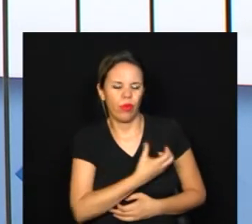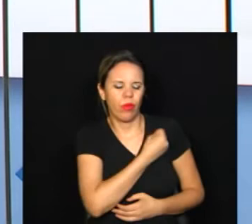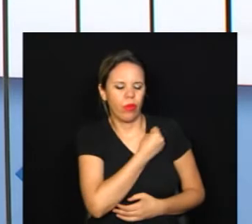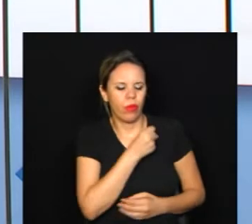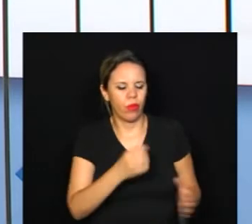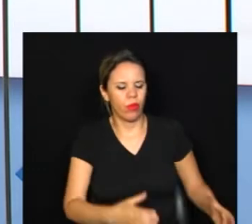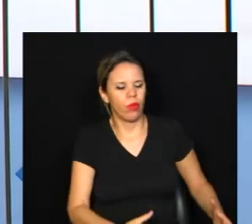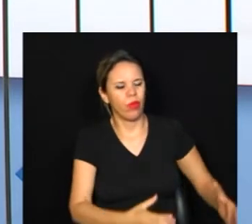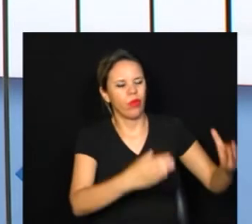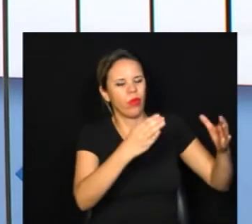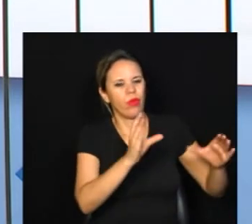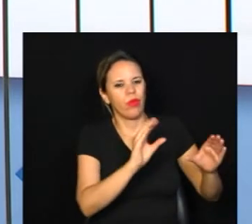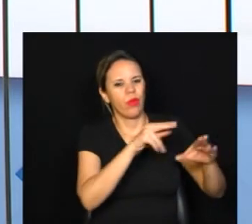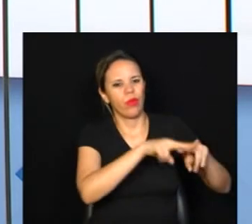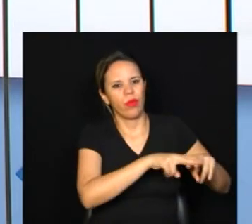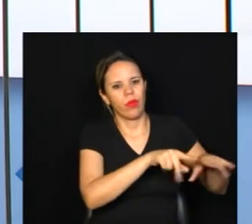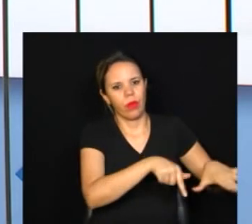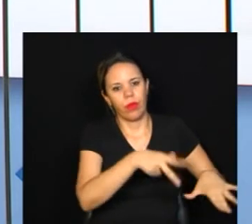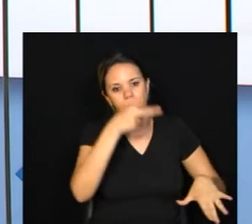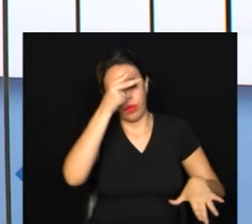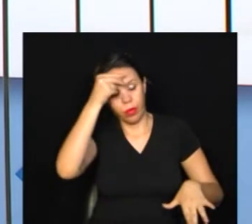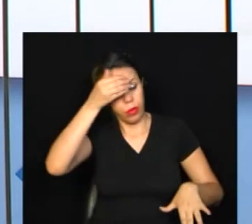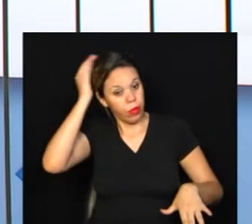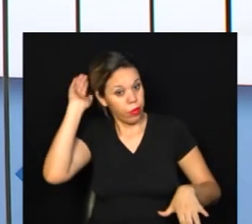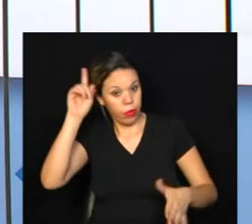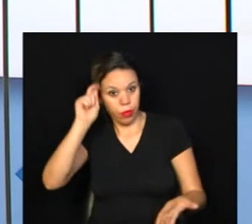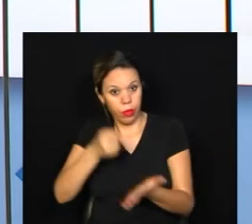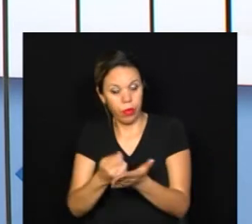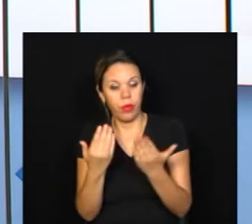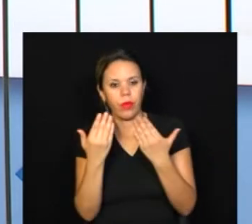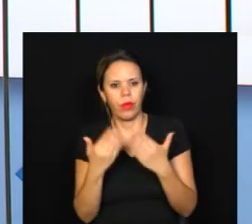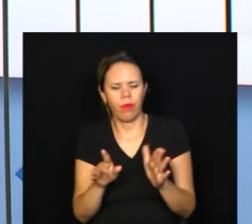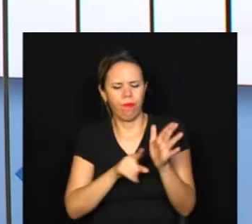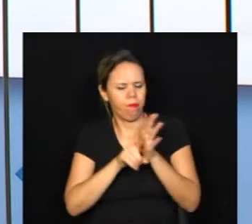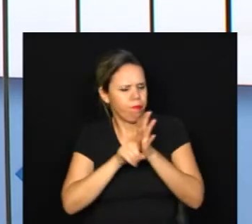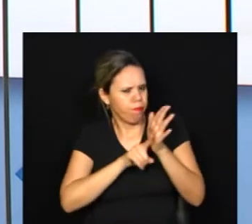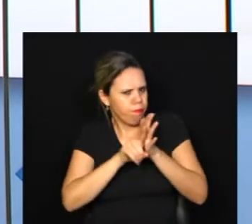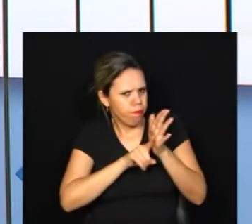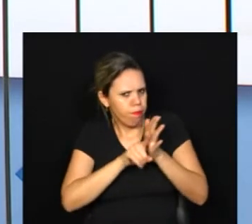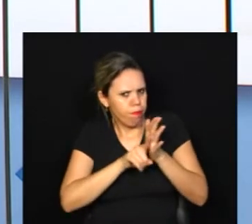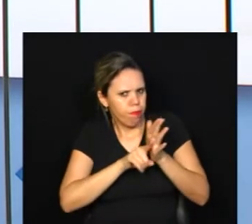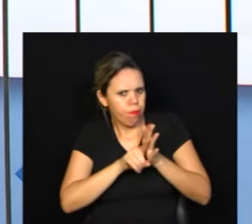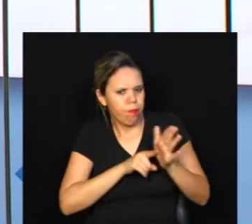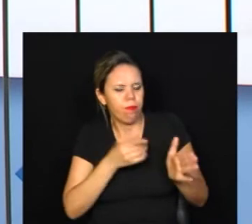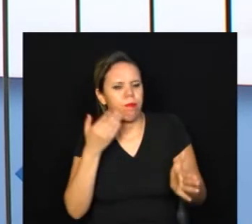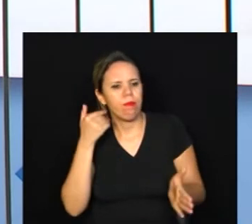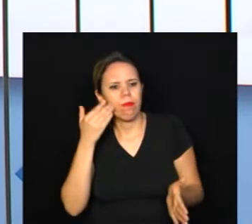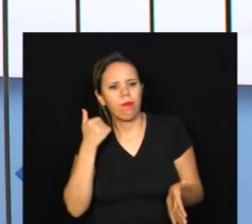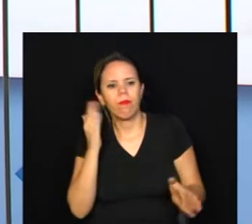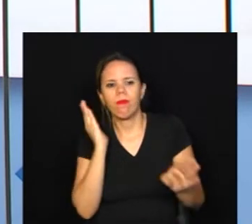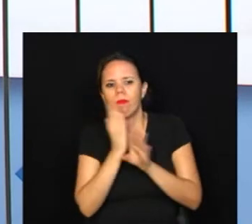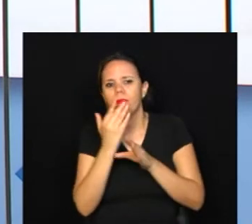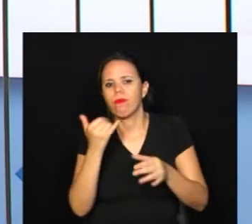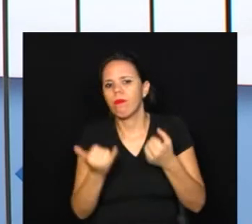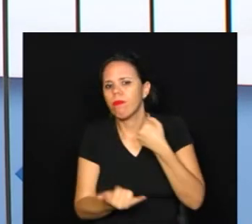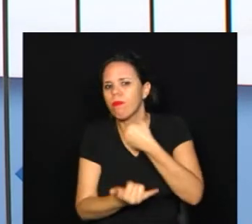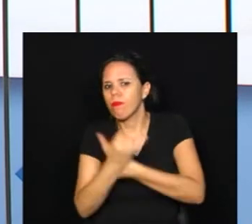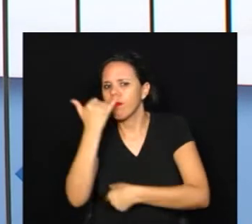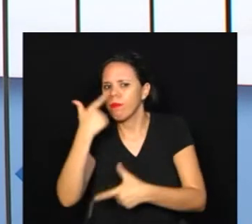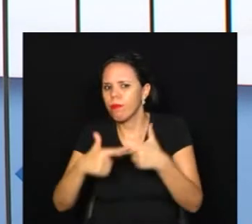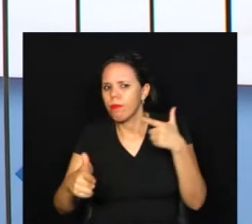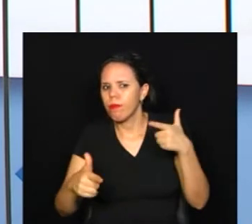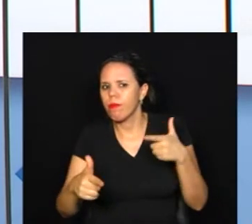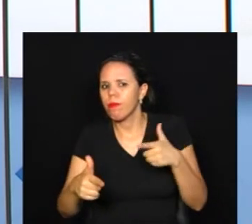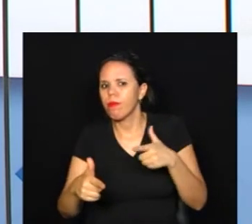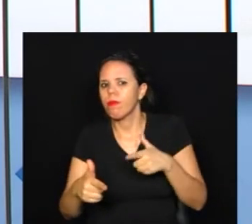tambor. Olha, o prefeito Dário Saad decidiu abrir investigação para apurar eventuais falhas e omissões